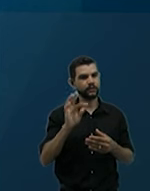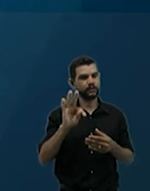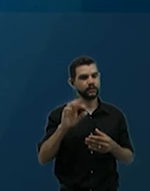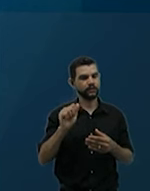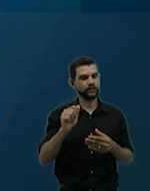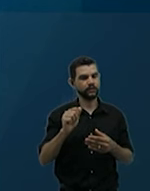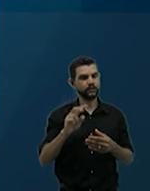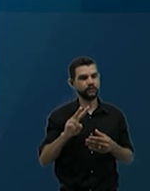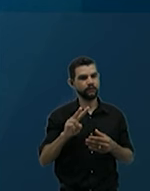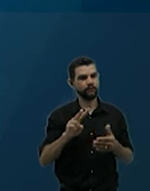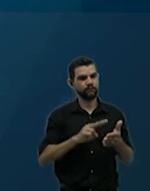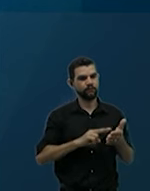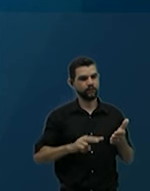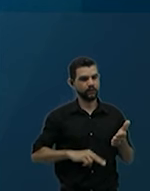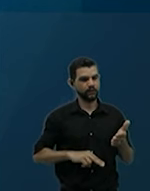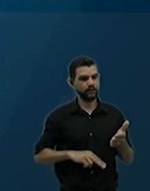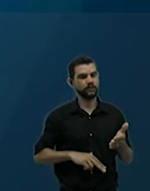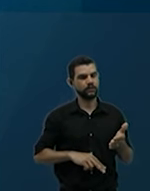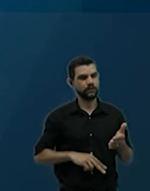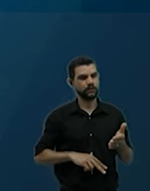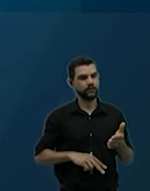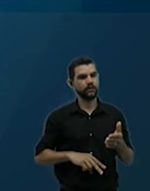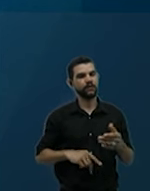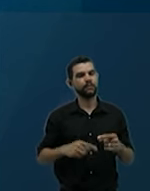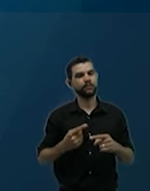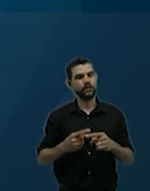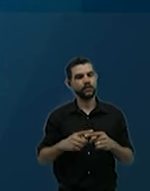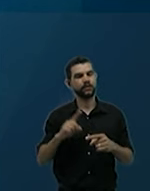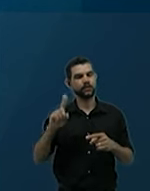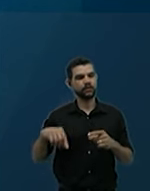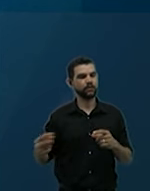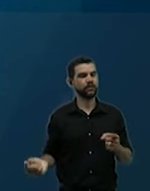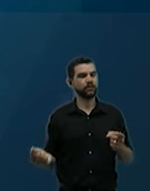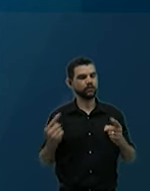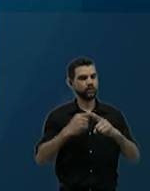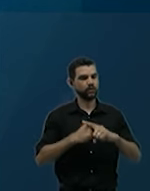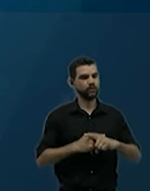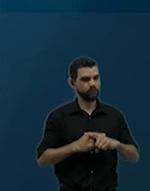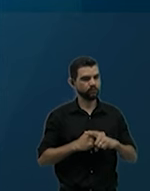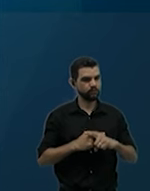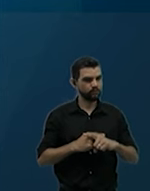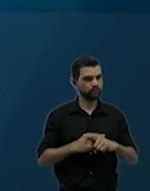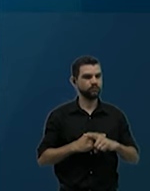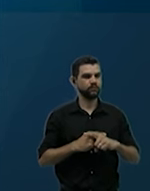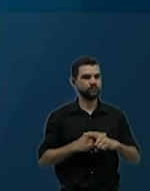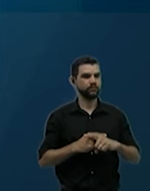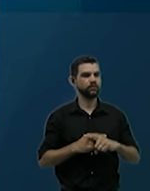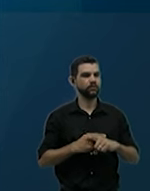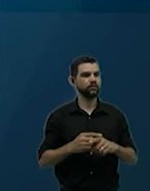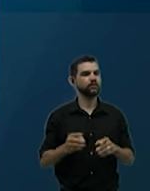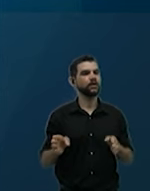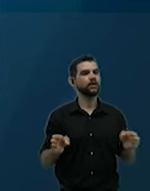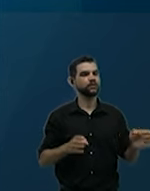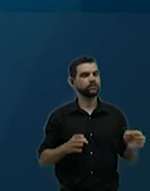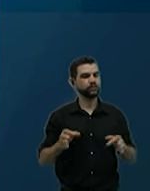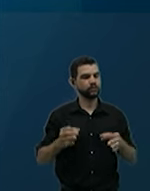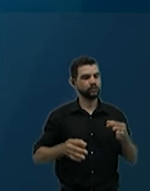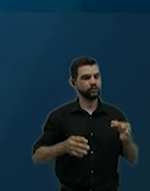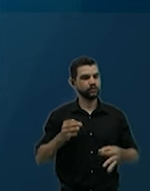na contramão do entendimento dominante pacífico da jurisprudência desse tribunal de